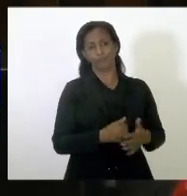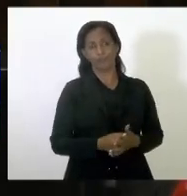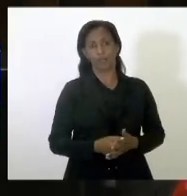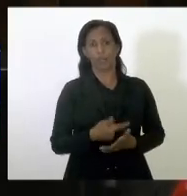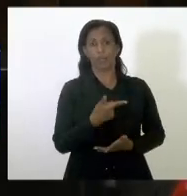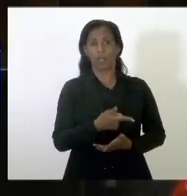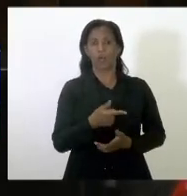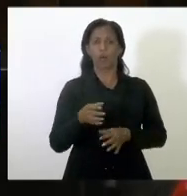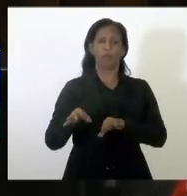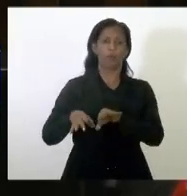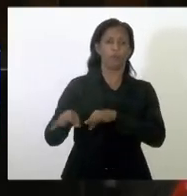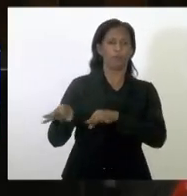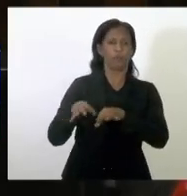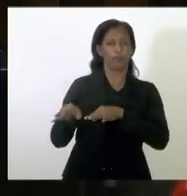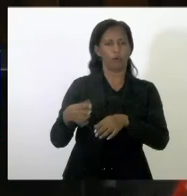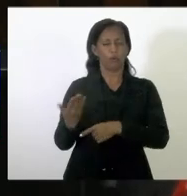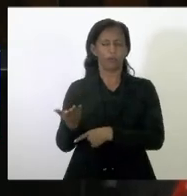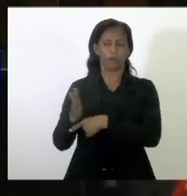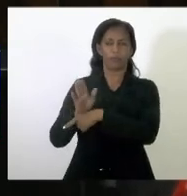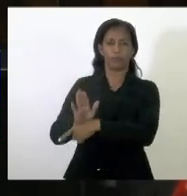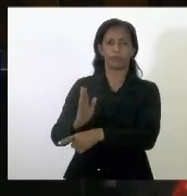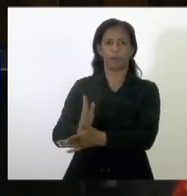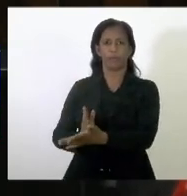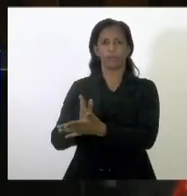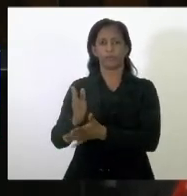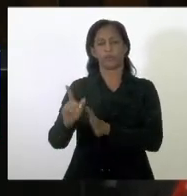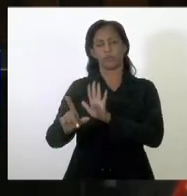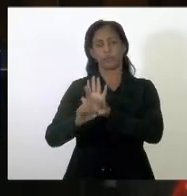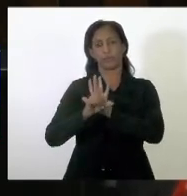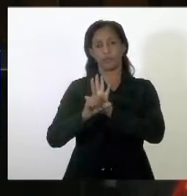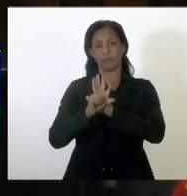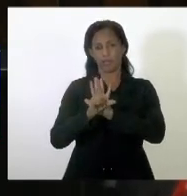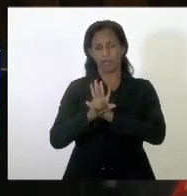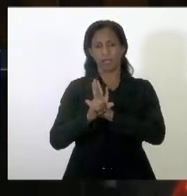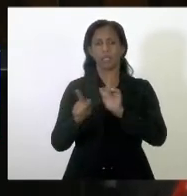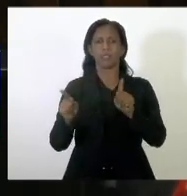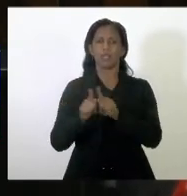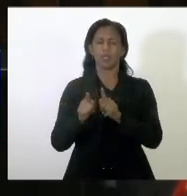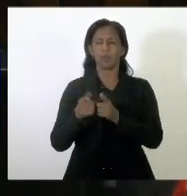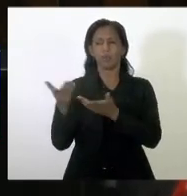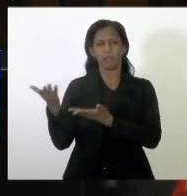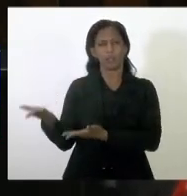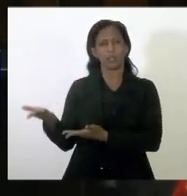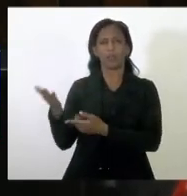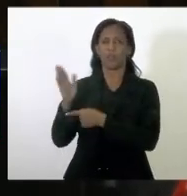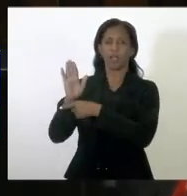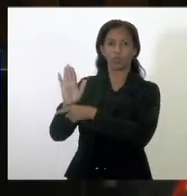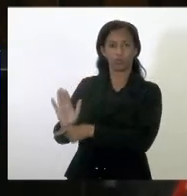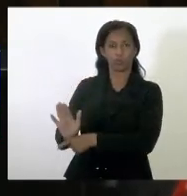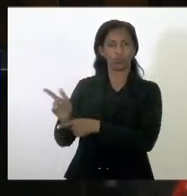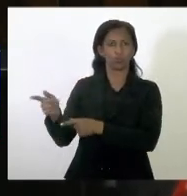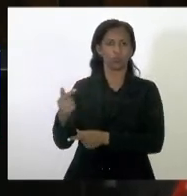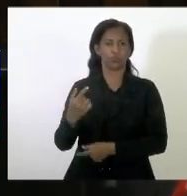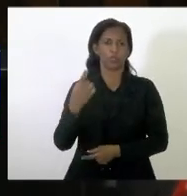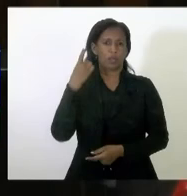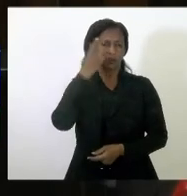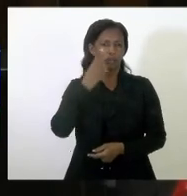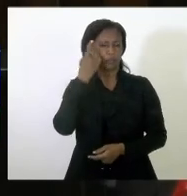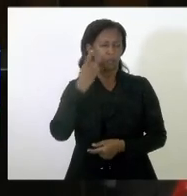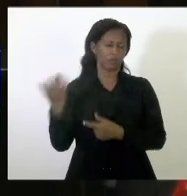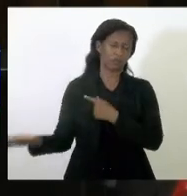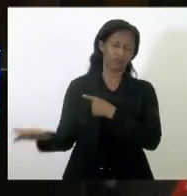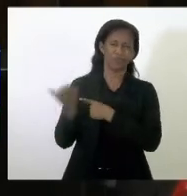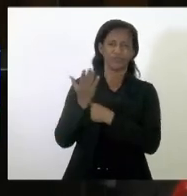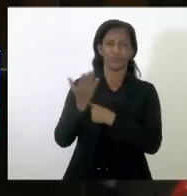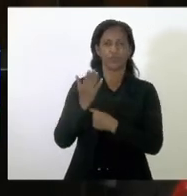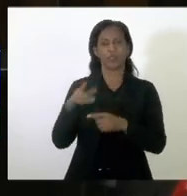de reparar esse dano foi a aprovação dessa lei, que contou também com Vossa Excelência, foi uma entusiasta, uma das deputadas que me ajudaram na